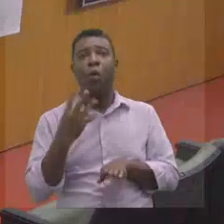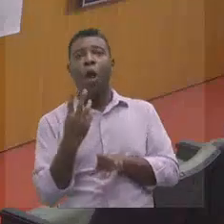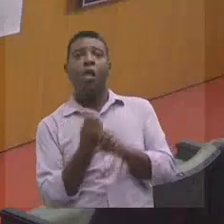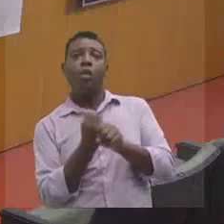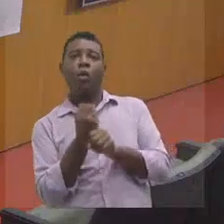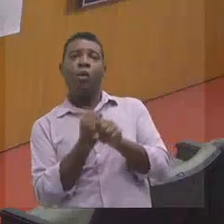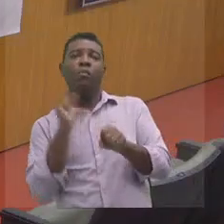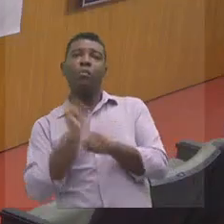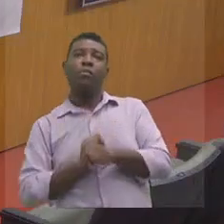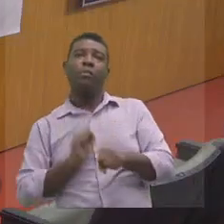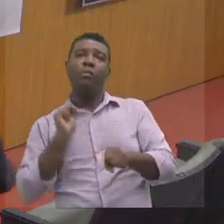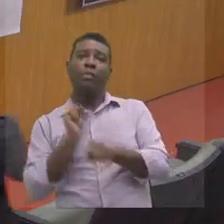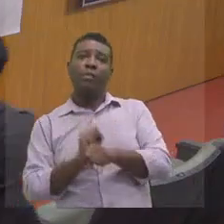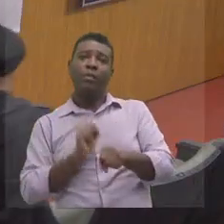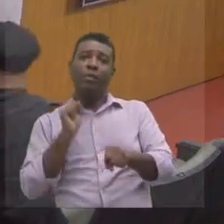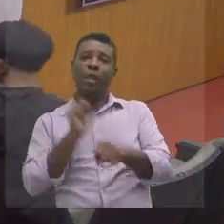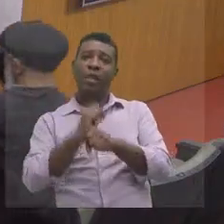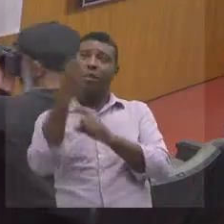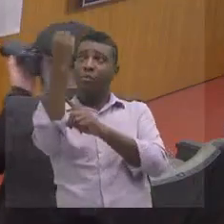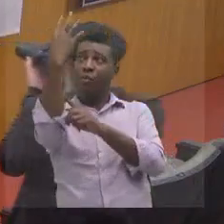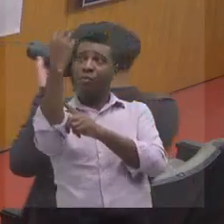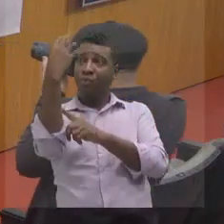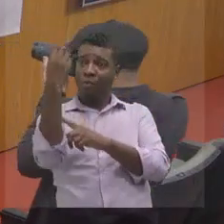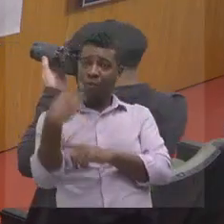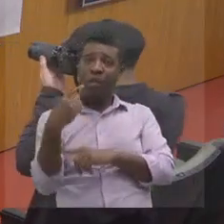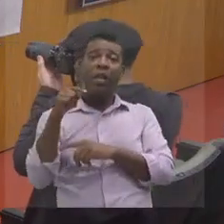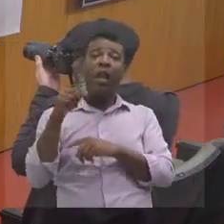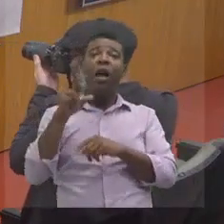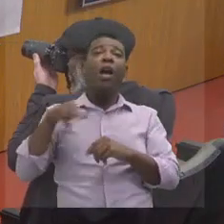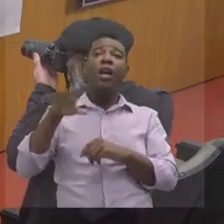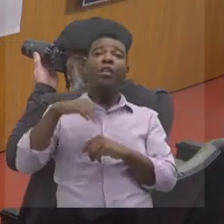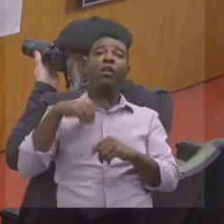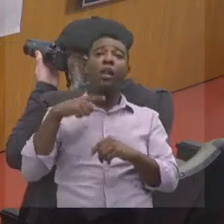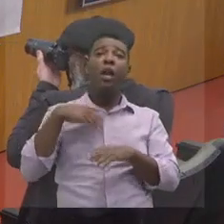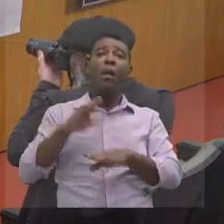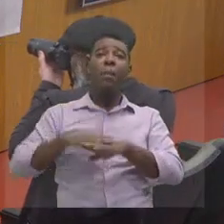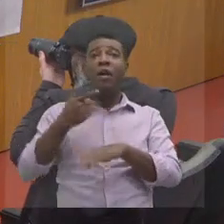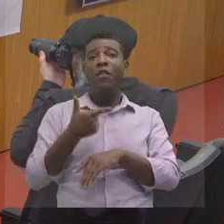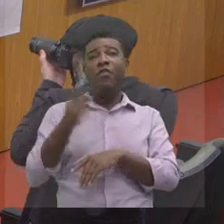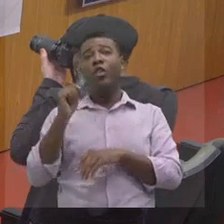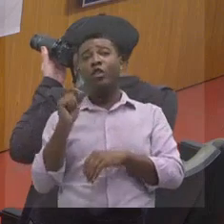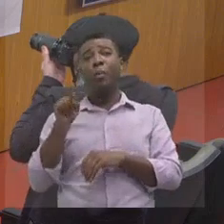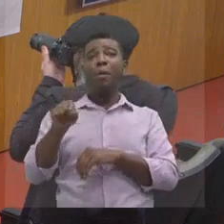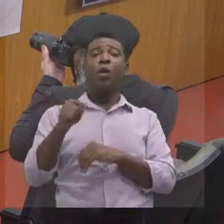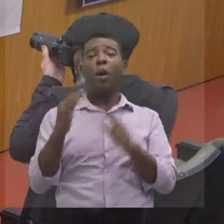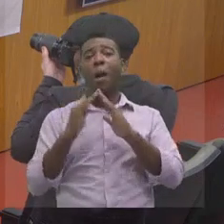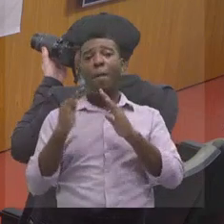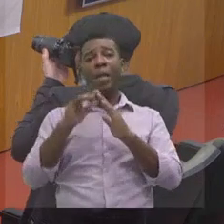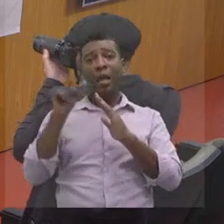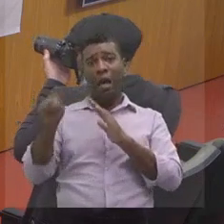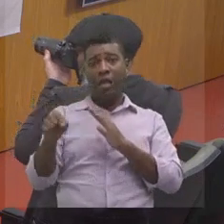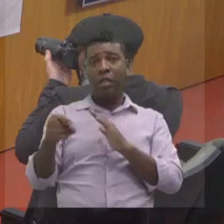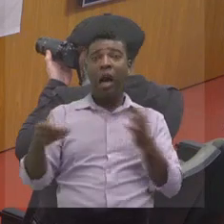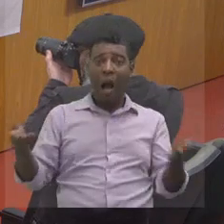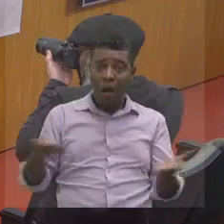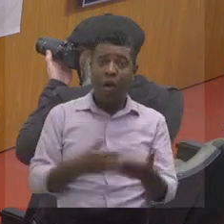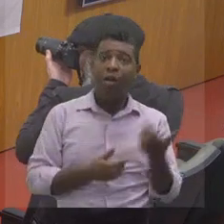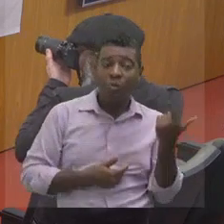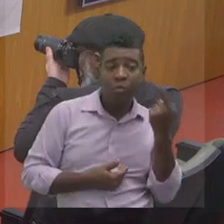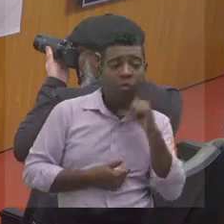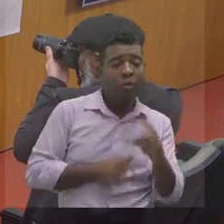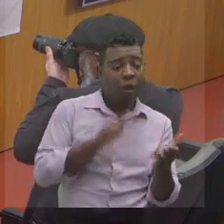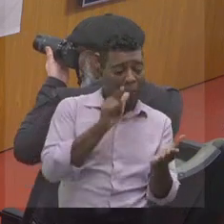região onde mais de 20 mil habitantes que transitam diariamente que moram e agora a gente conseguiu tirar do papel